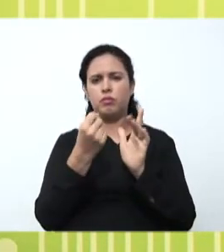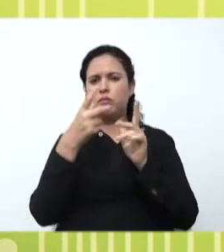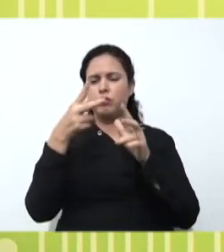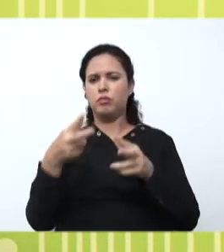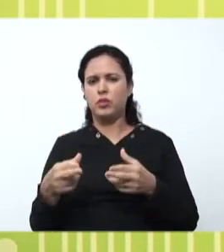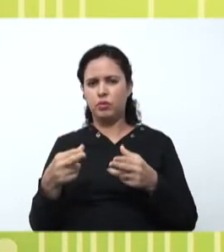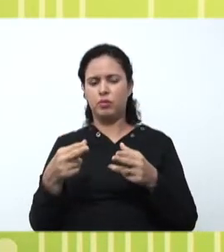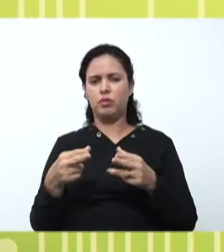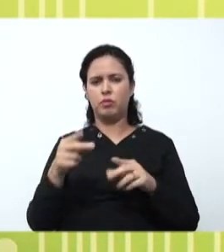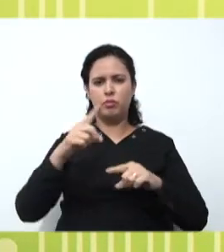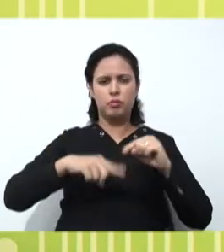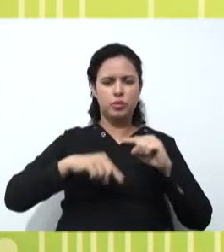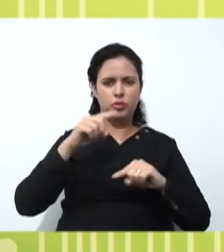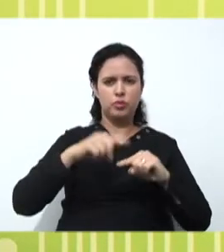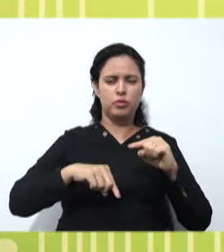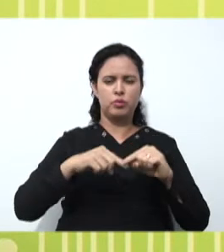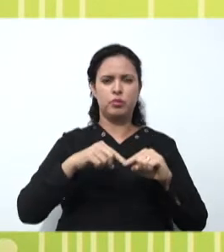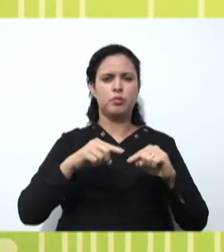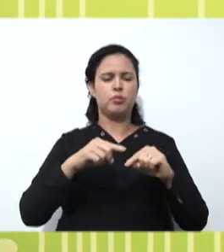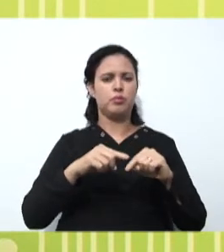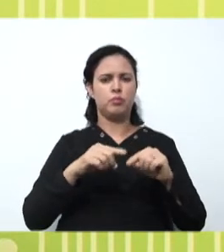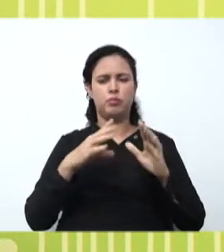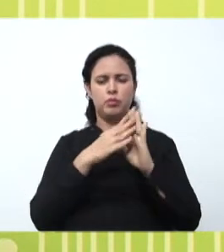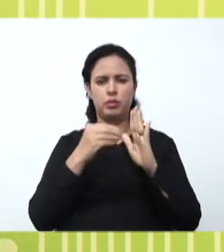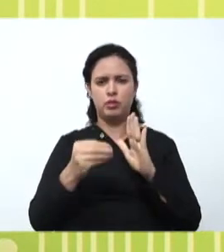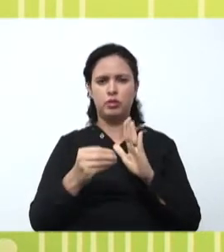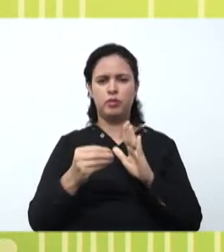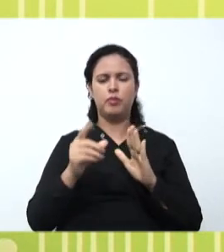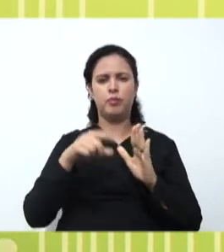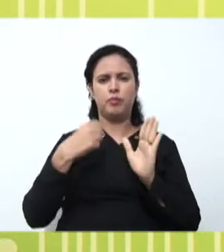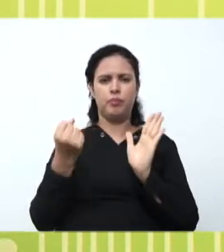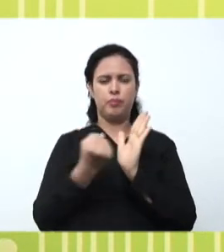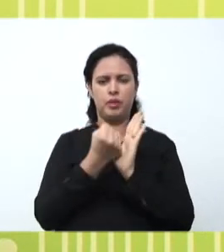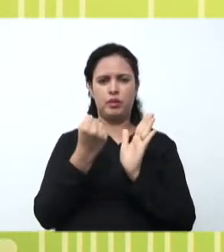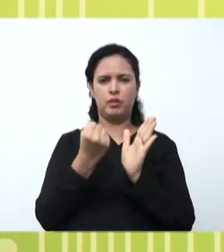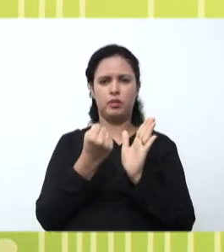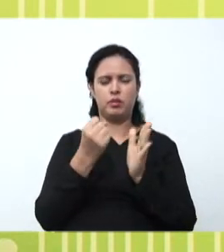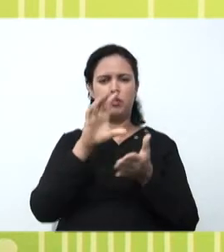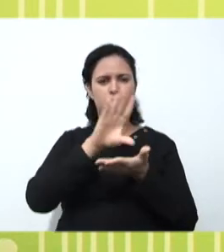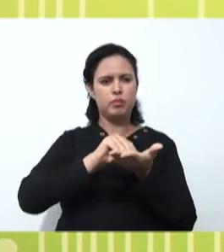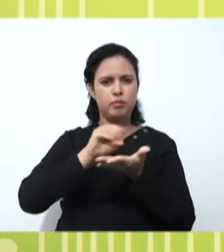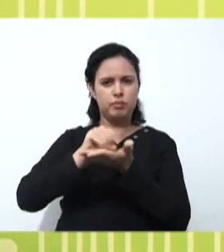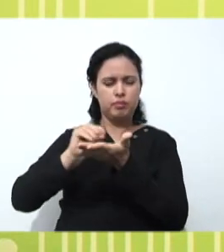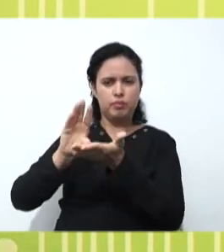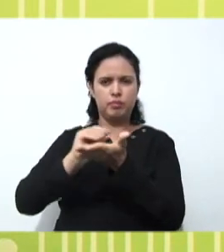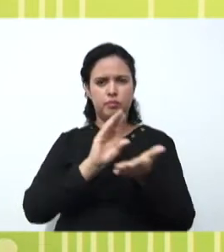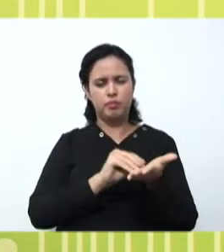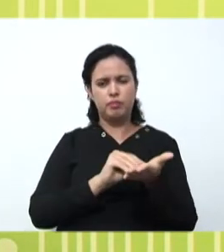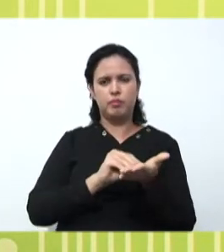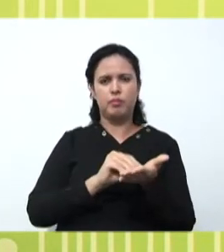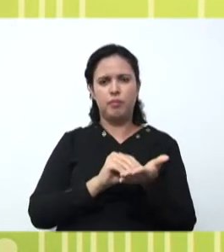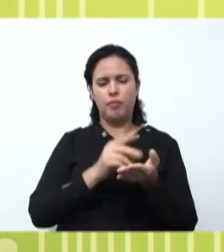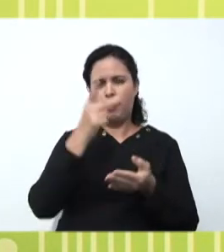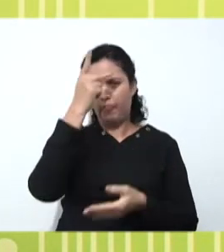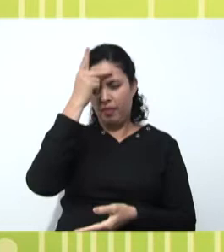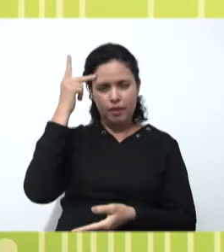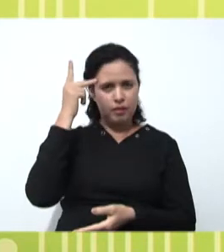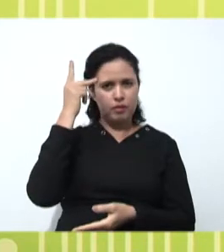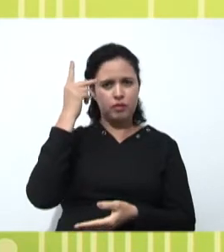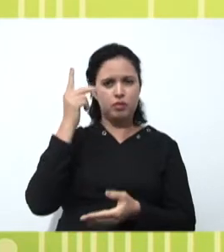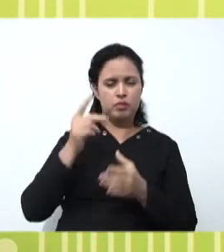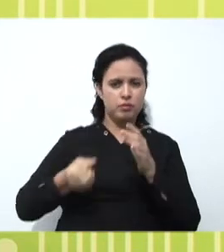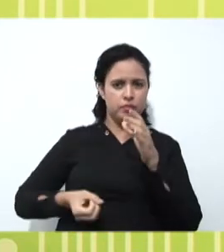mesmo produto, o mesmo estilo. Então são marcas que elas são replicáveis. Alguém criou elas e vai franquear para alguém